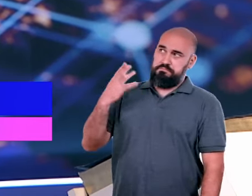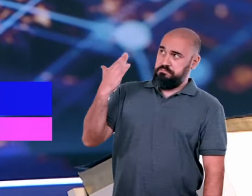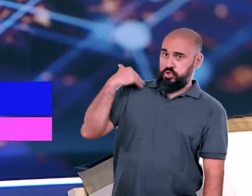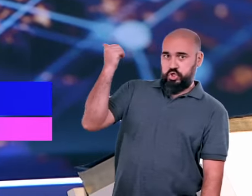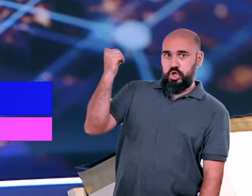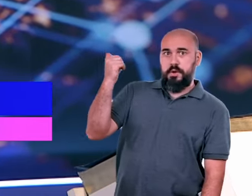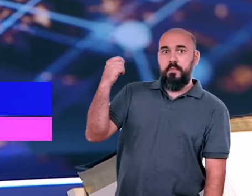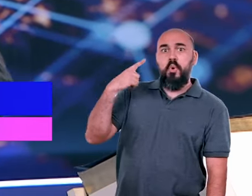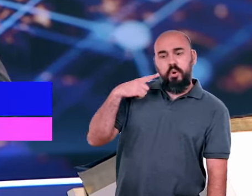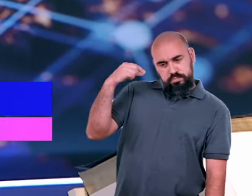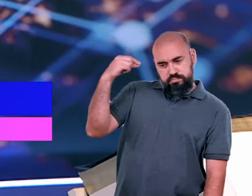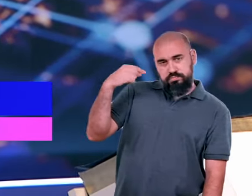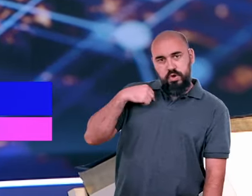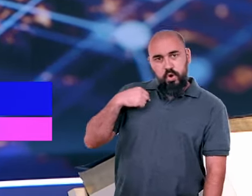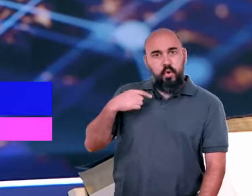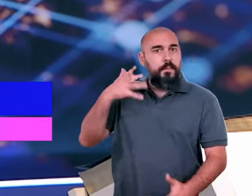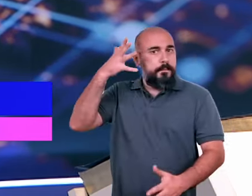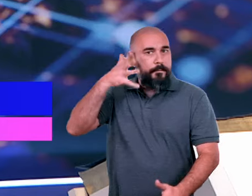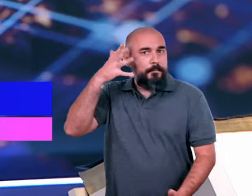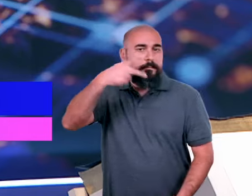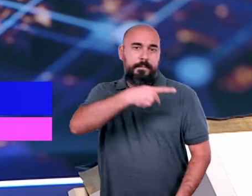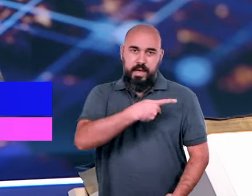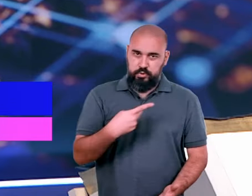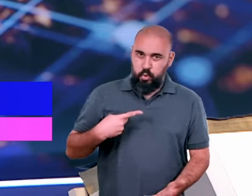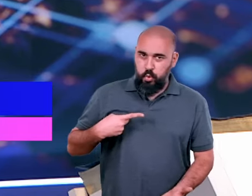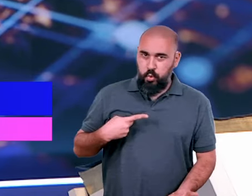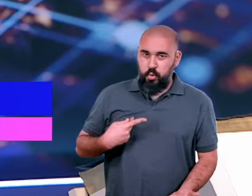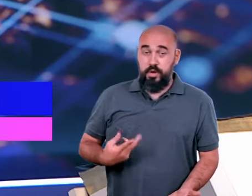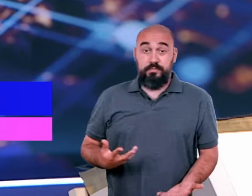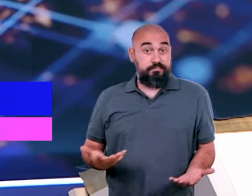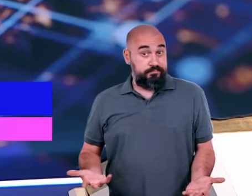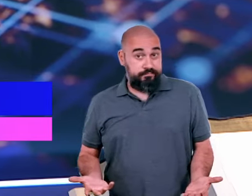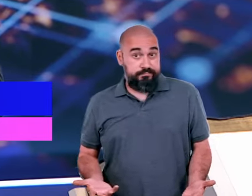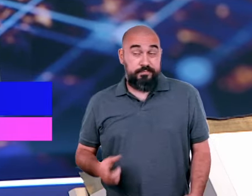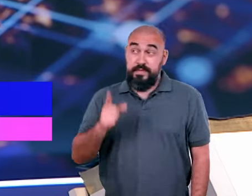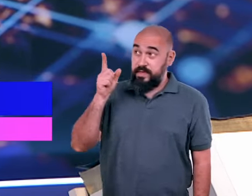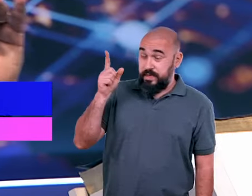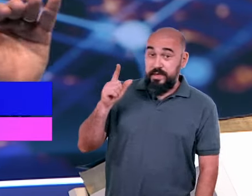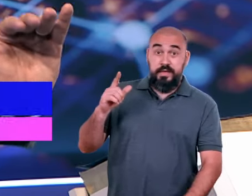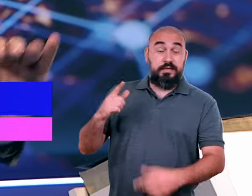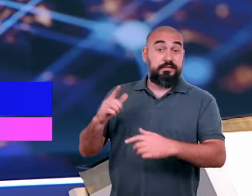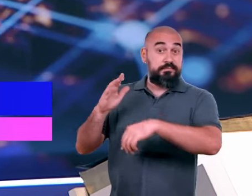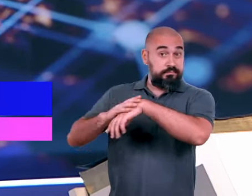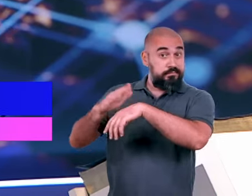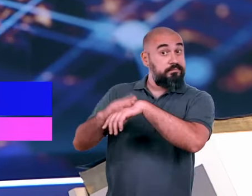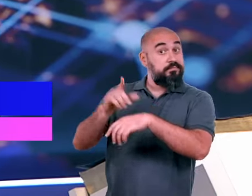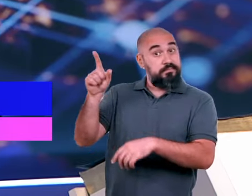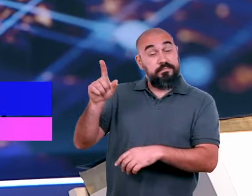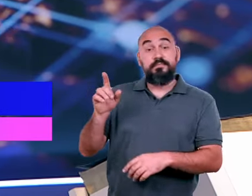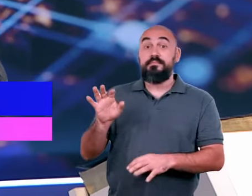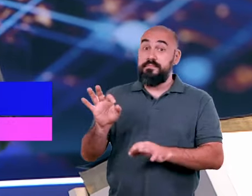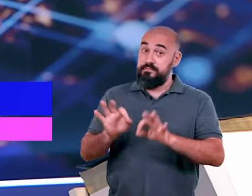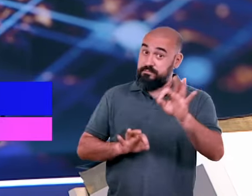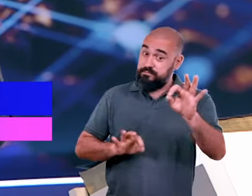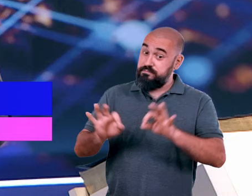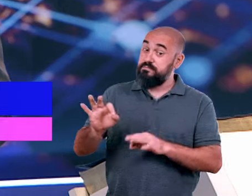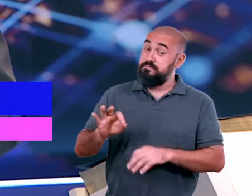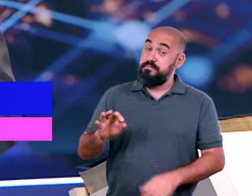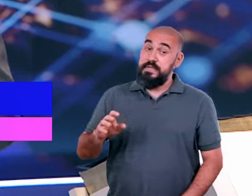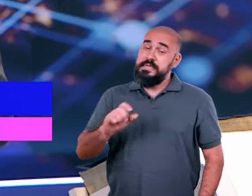colocou nesse ministério da pregação. E essa é uma obra completamente divina. Se você